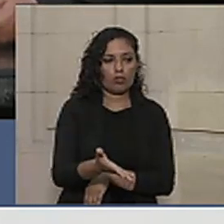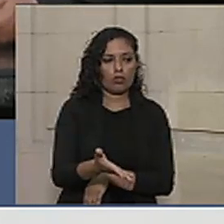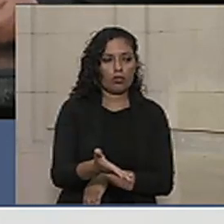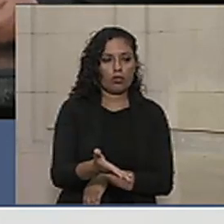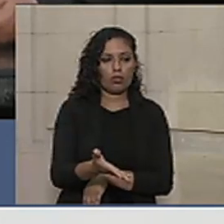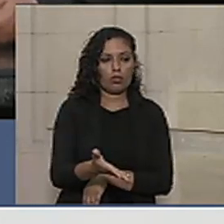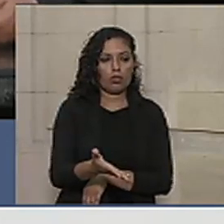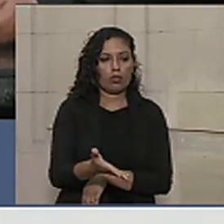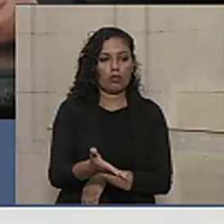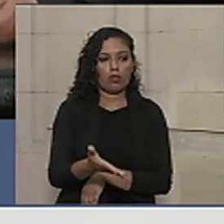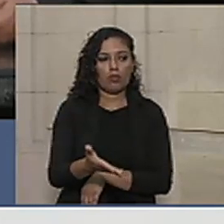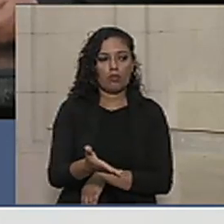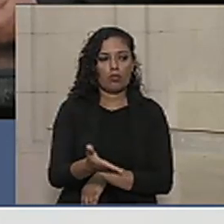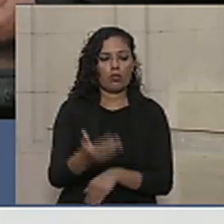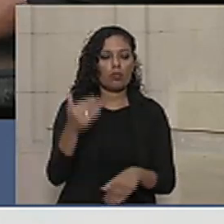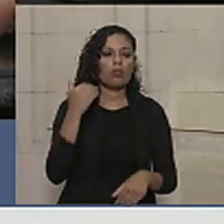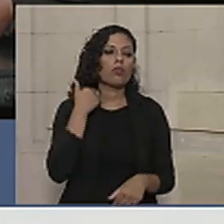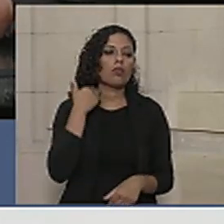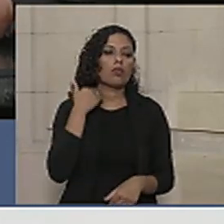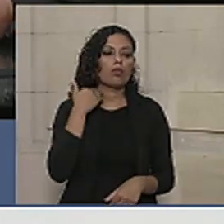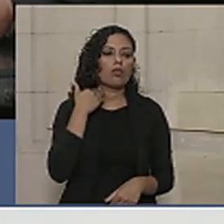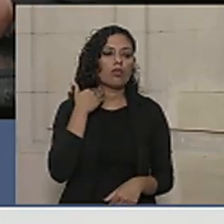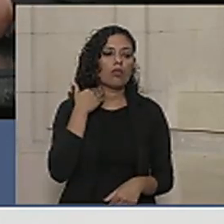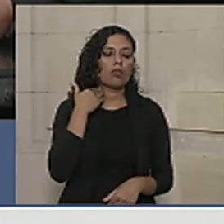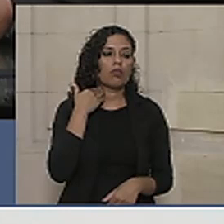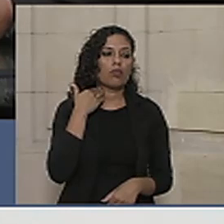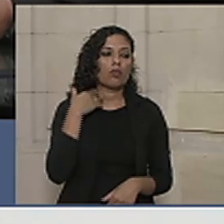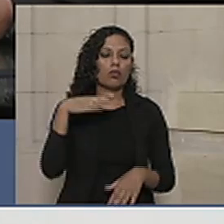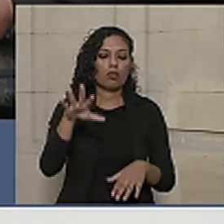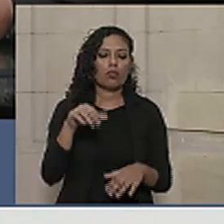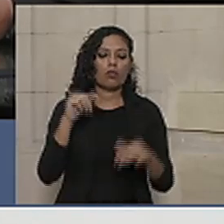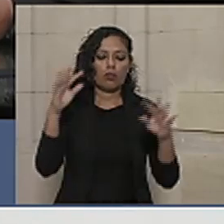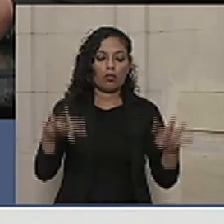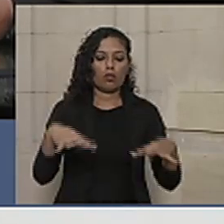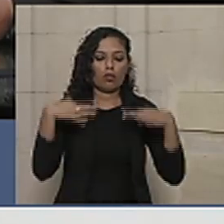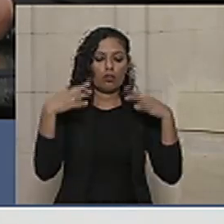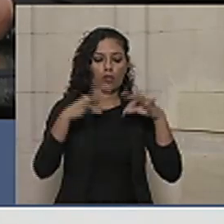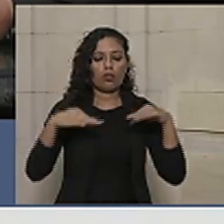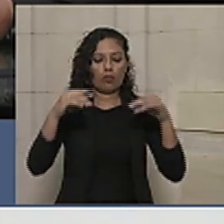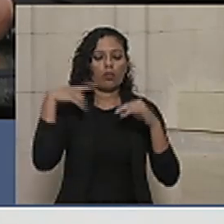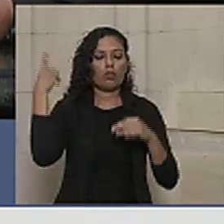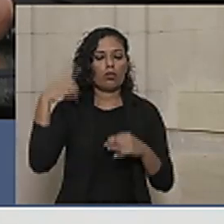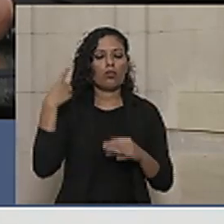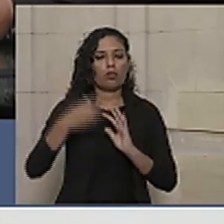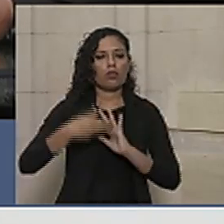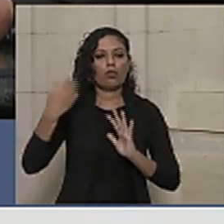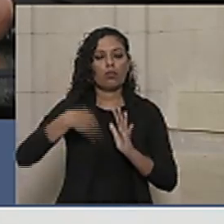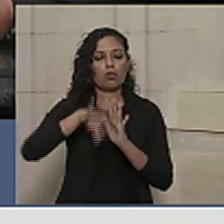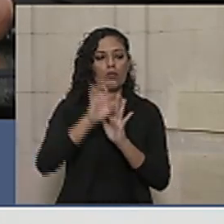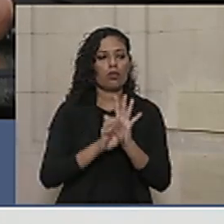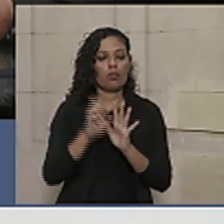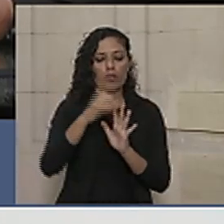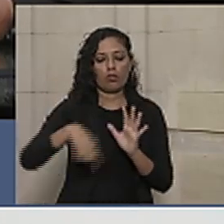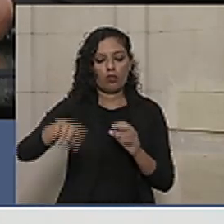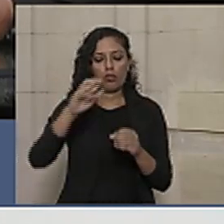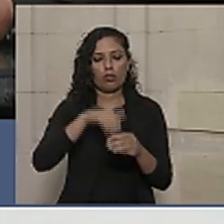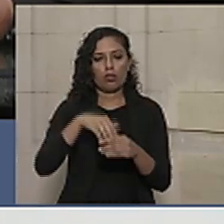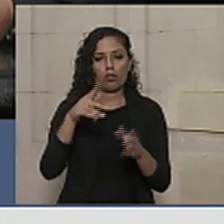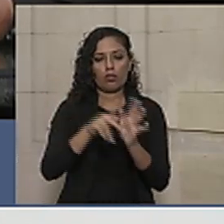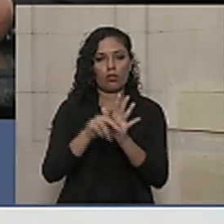do ar. Senhor presidente. Então, quero chamar a atenção dos senhores deputados. Tinha uma emenda, a emenda foi retirada. Então, nós vamos votar o